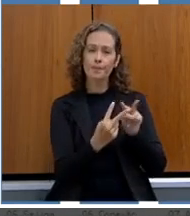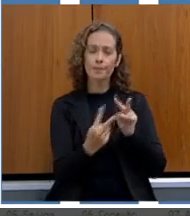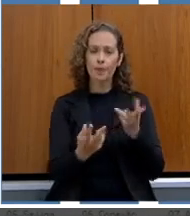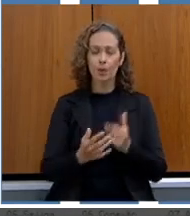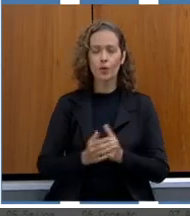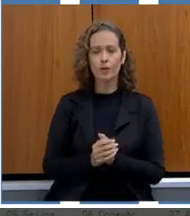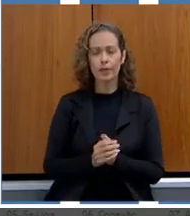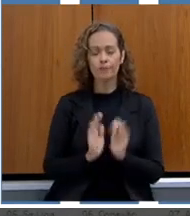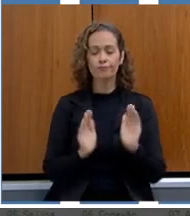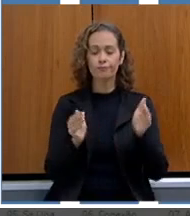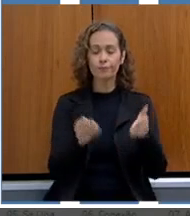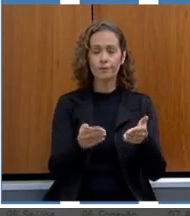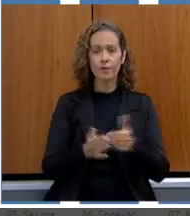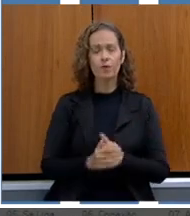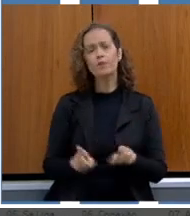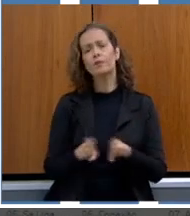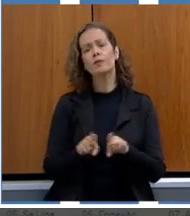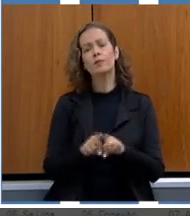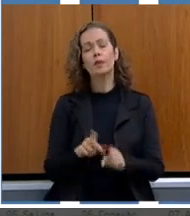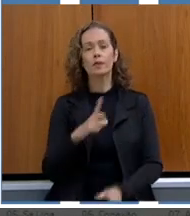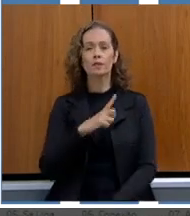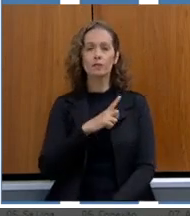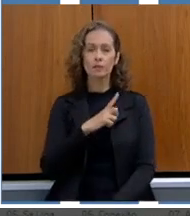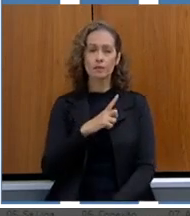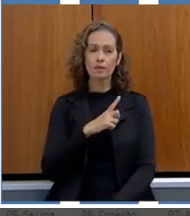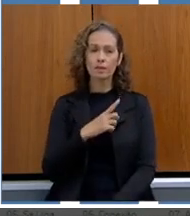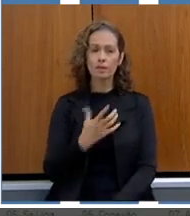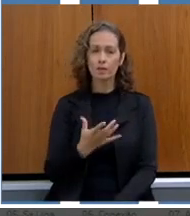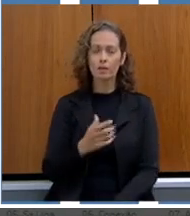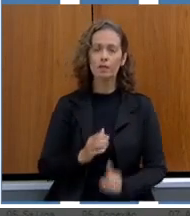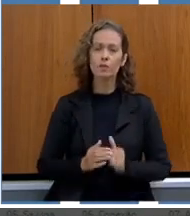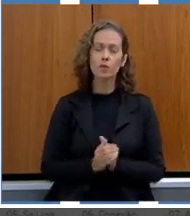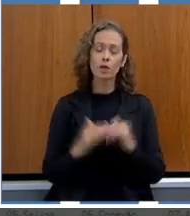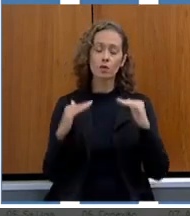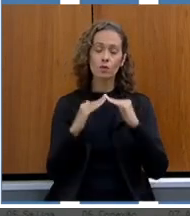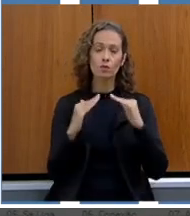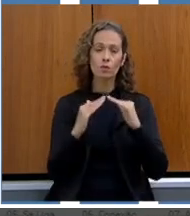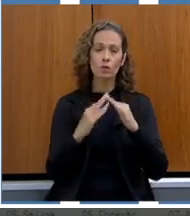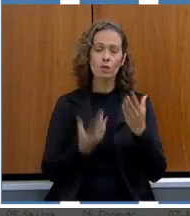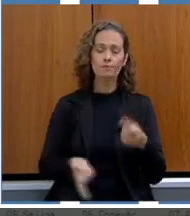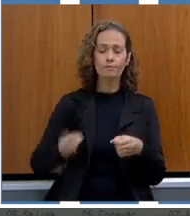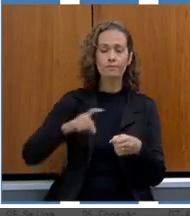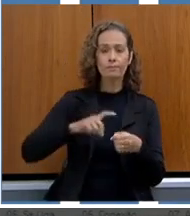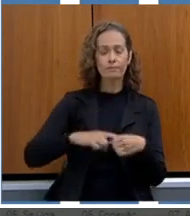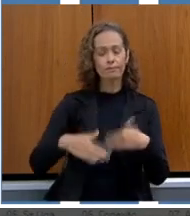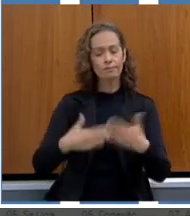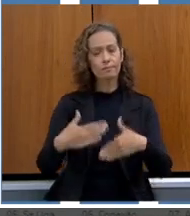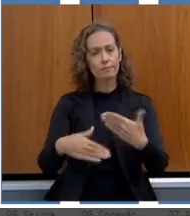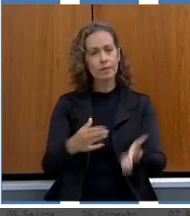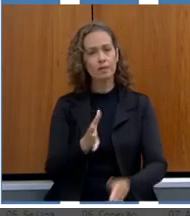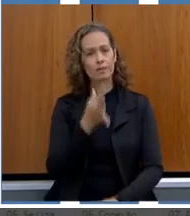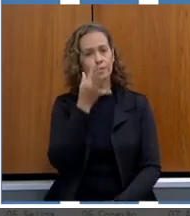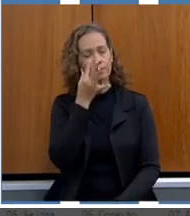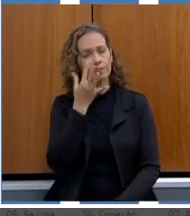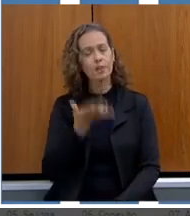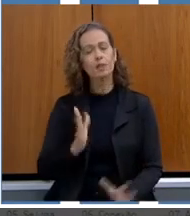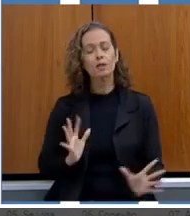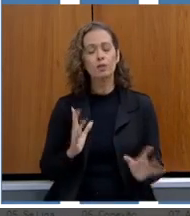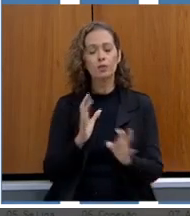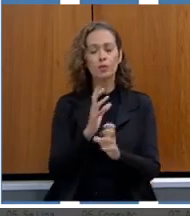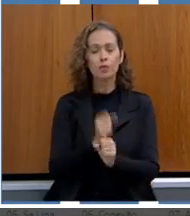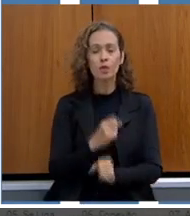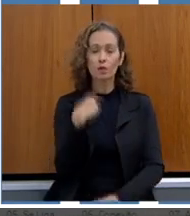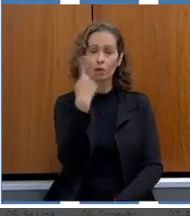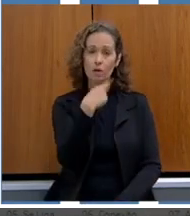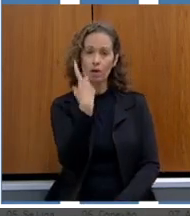nas atividades remotas temos então também essa sinalização da concordância pela retomada progressiva da contabilização da